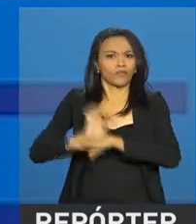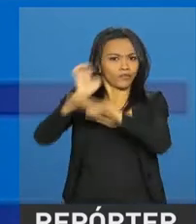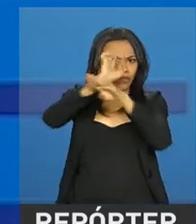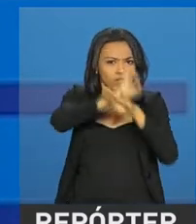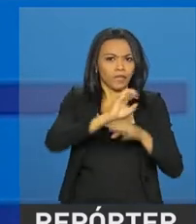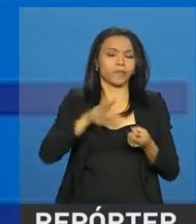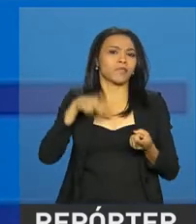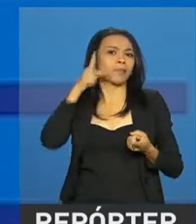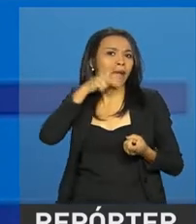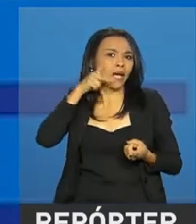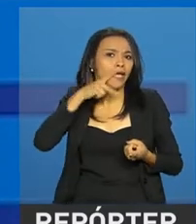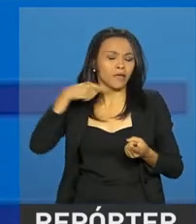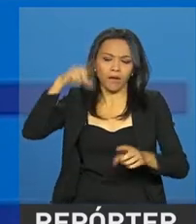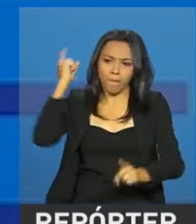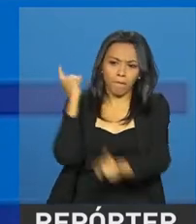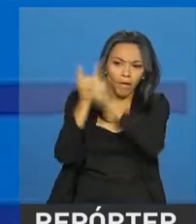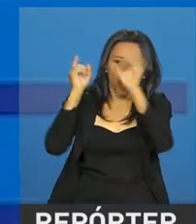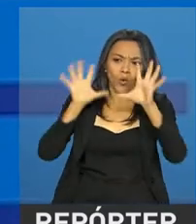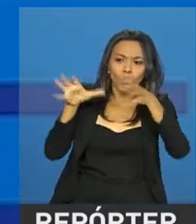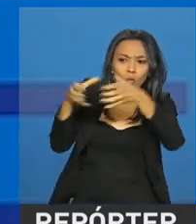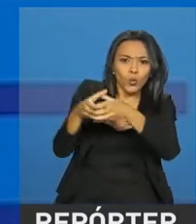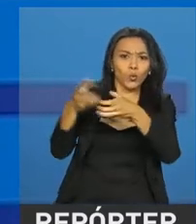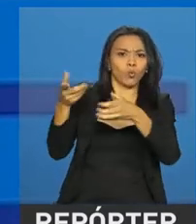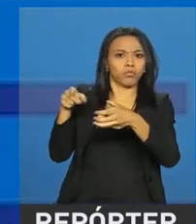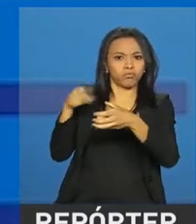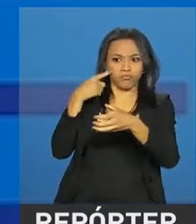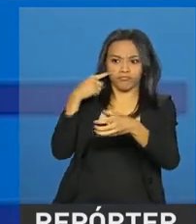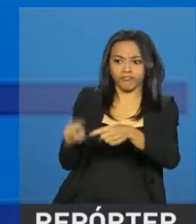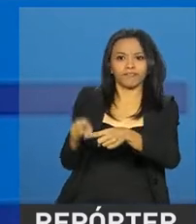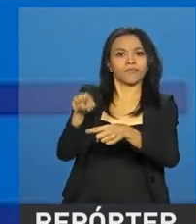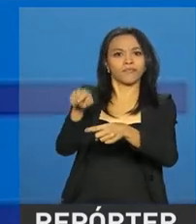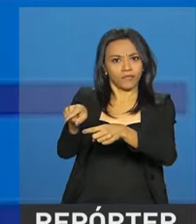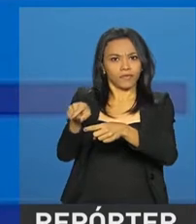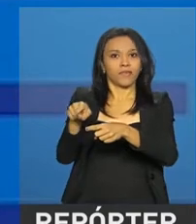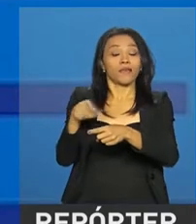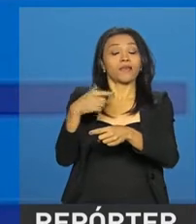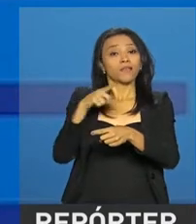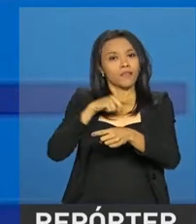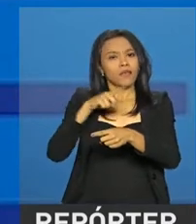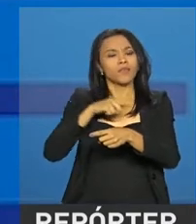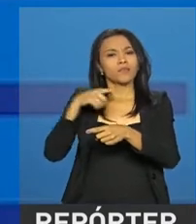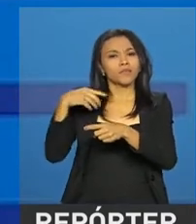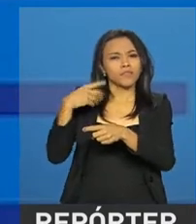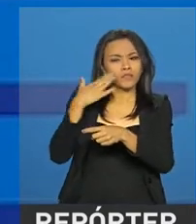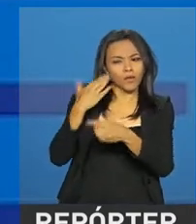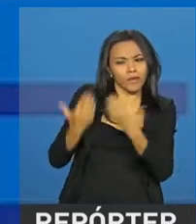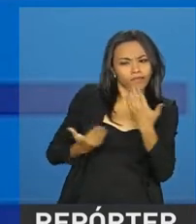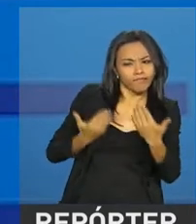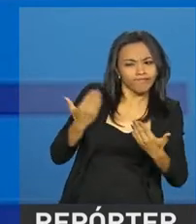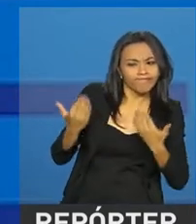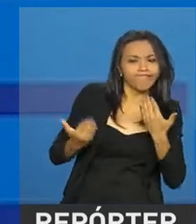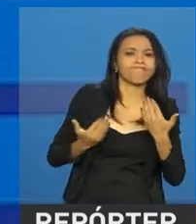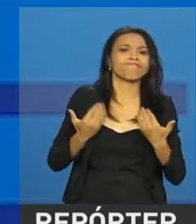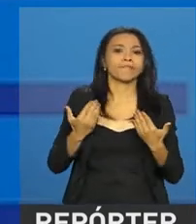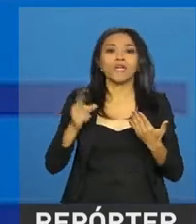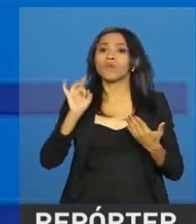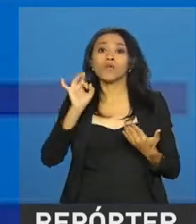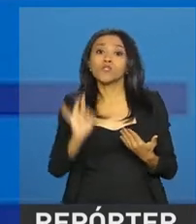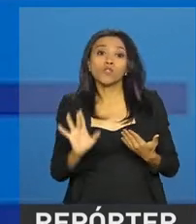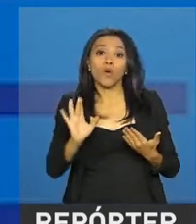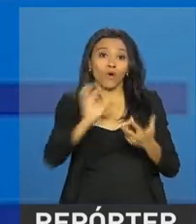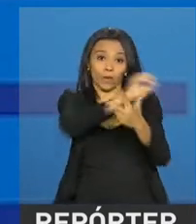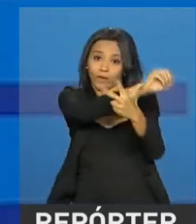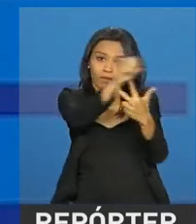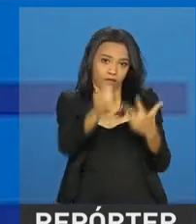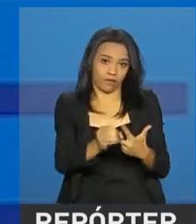da Paraíba desarticulou um grupo criminoso. Então, a gente tem esse trabalho estreito com eles, a gente obtém dados, a gente consegue analisar. Então, assim, não é só o Enem,